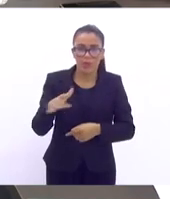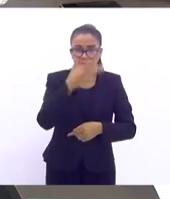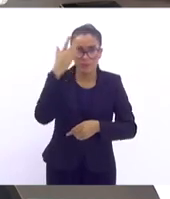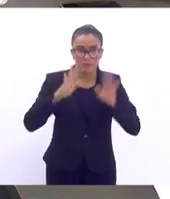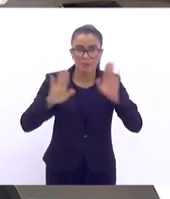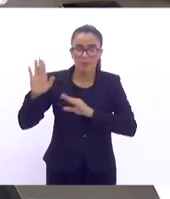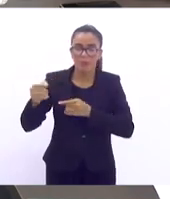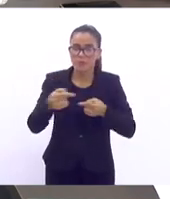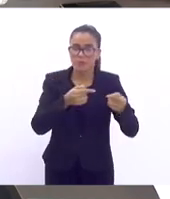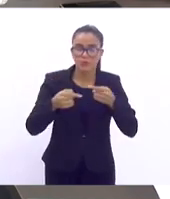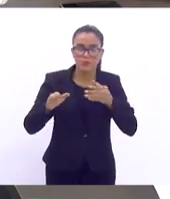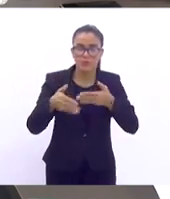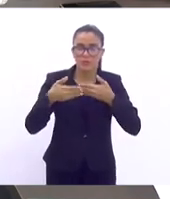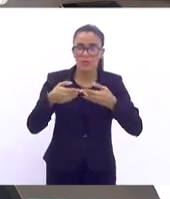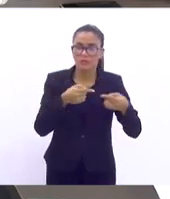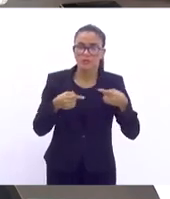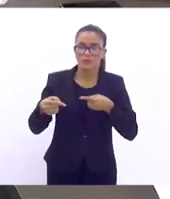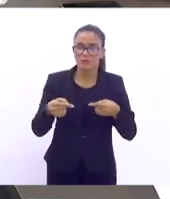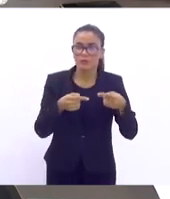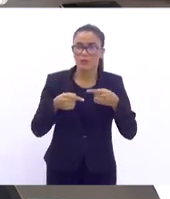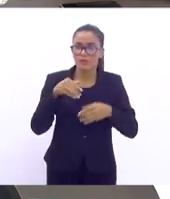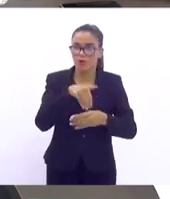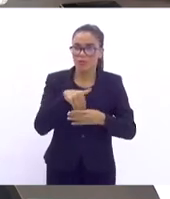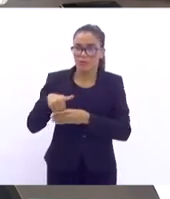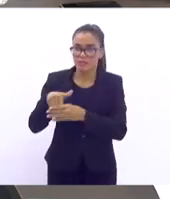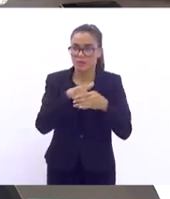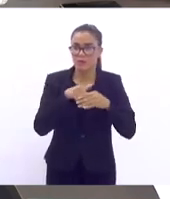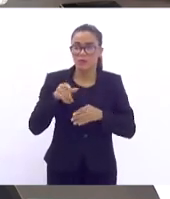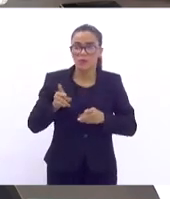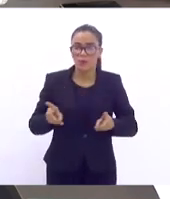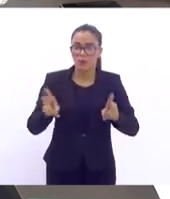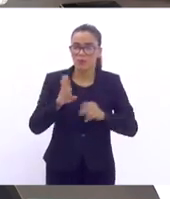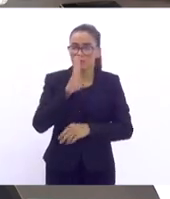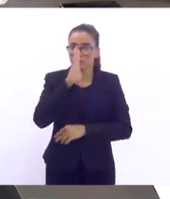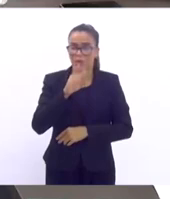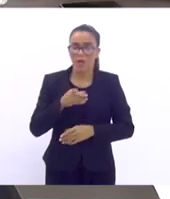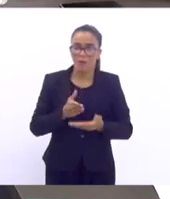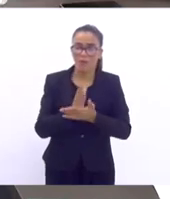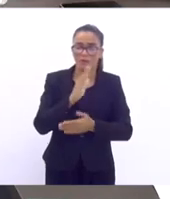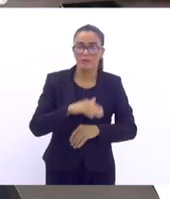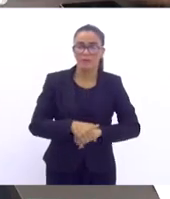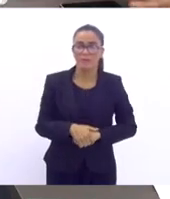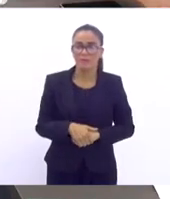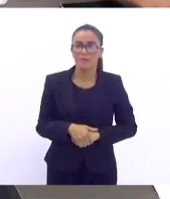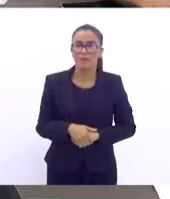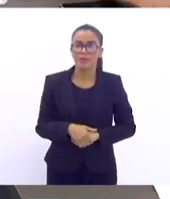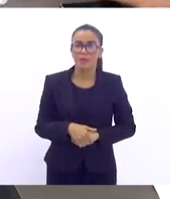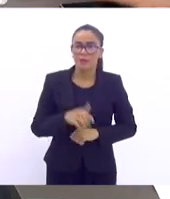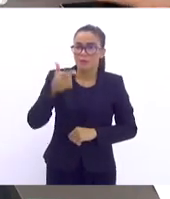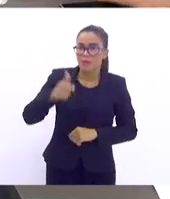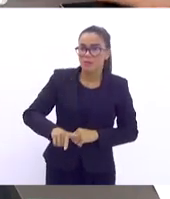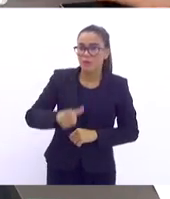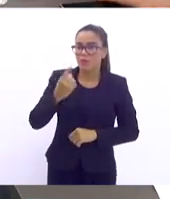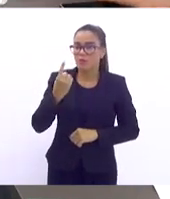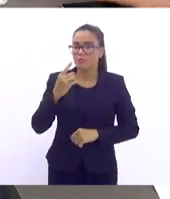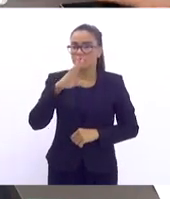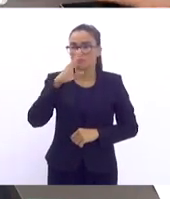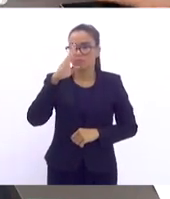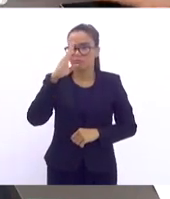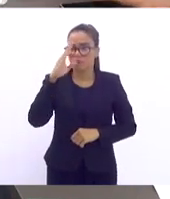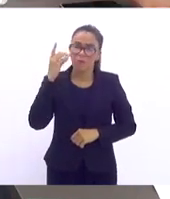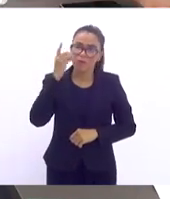havendo Quem Queira discutir encerrado a discussão em votação senhores que a prova permaneça Como estão aprovado obrigado mais algum Deputado quer